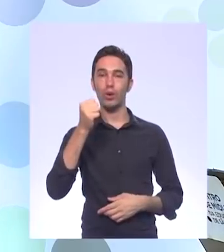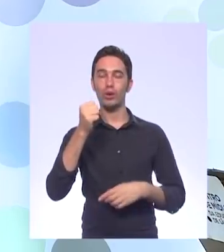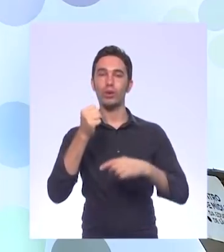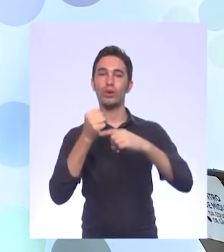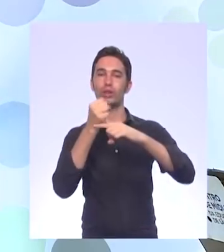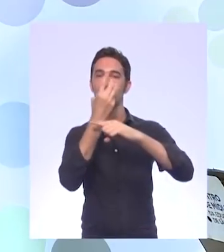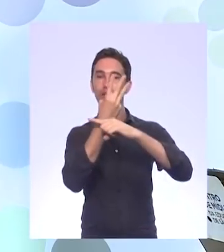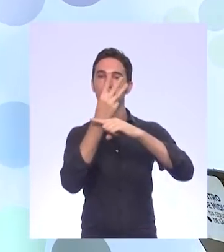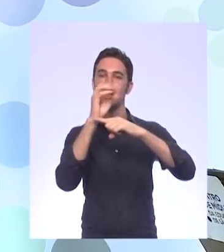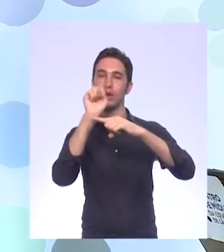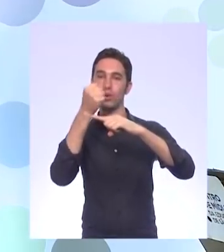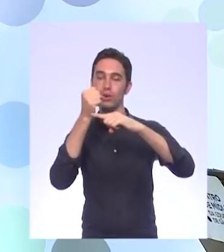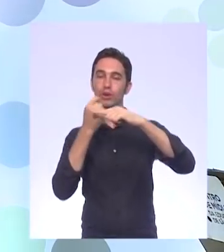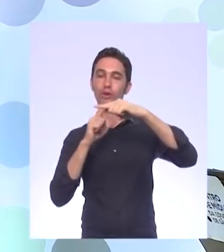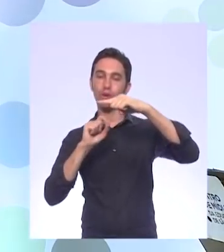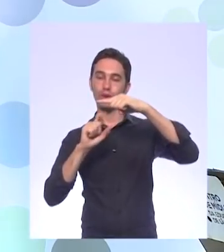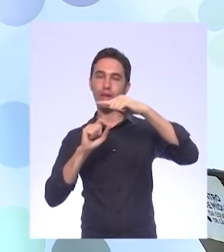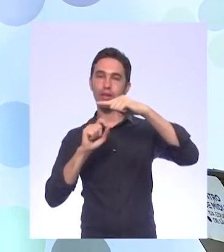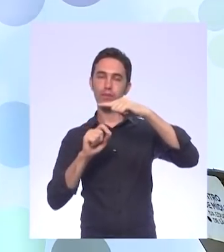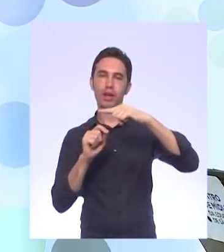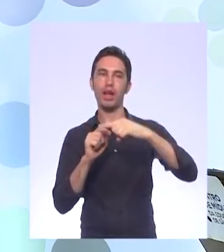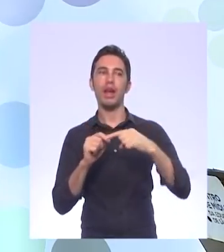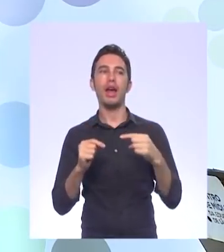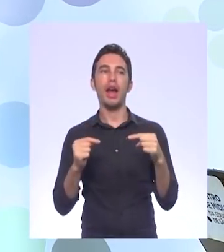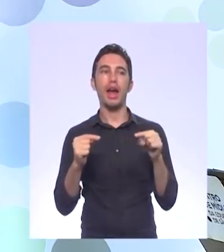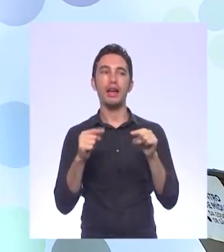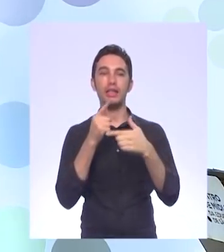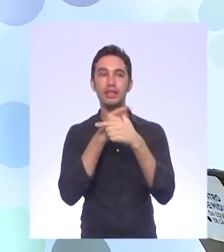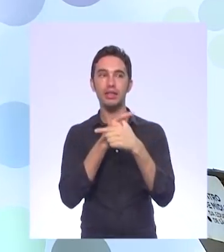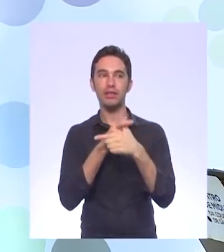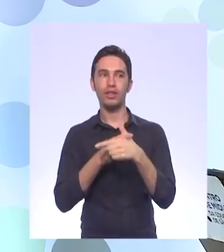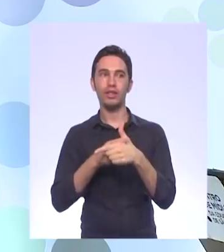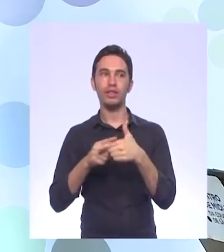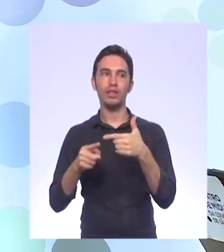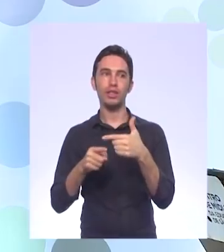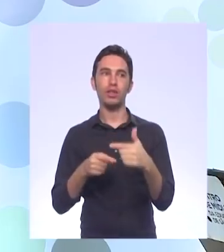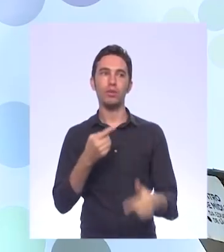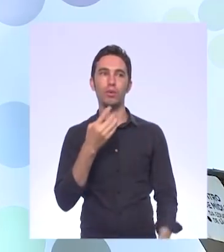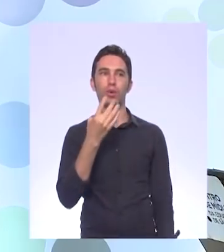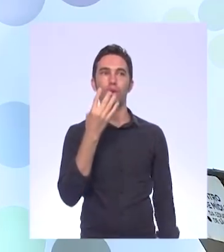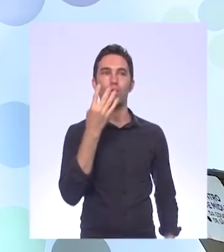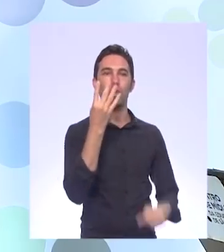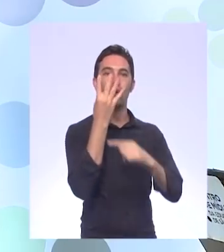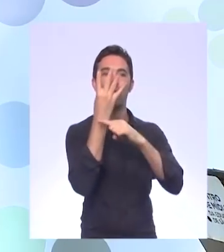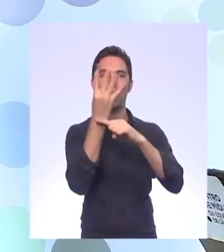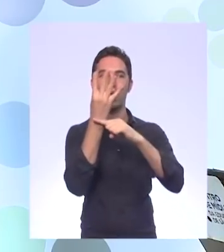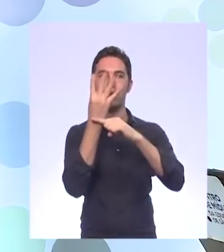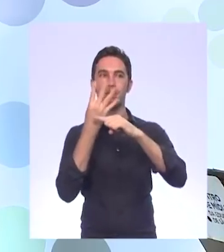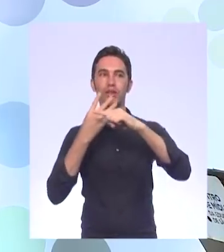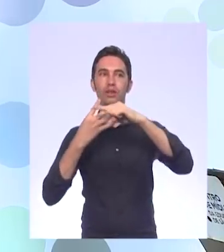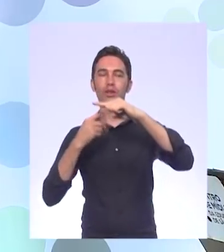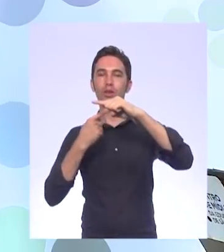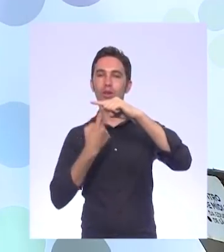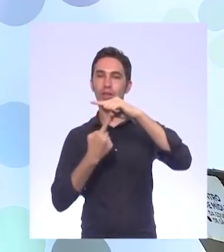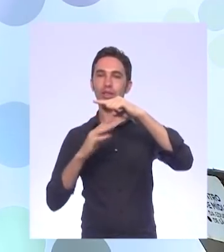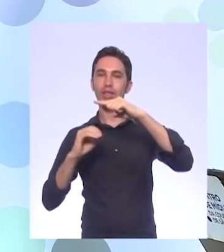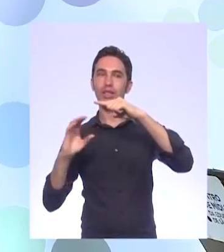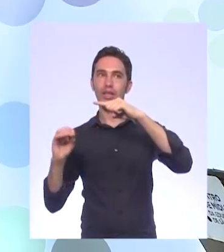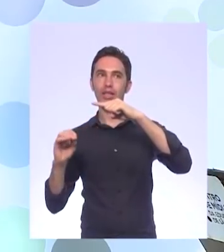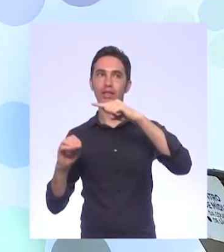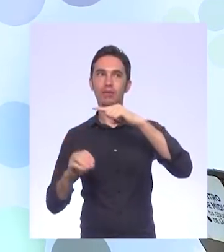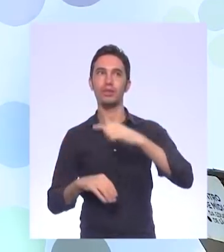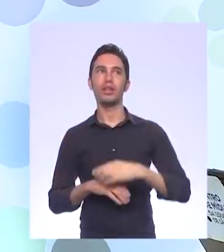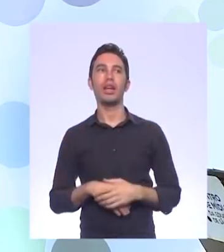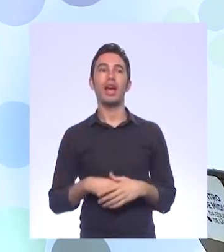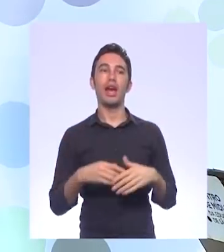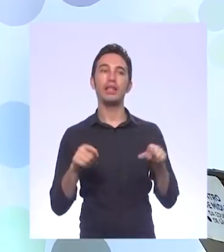décimos ó dividido por quatro centésimos a maneira que a gente lê também é a forma